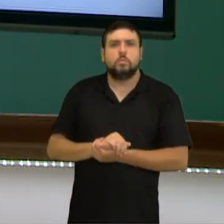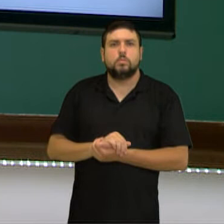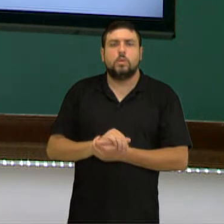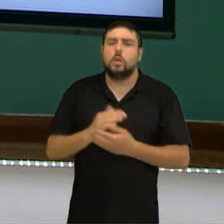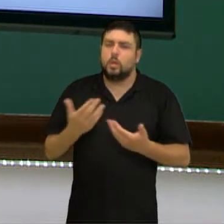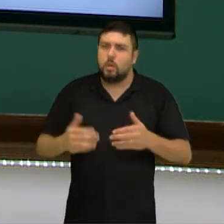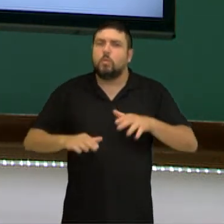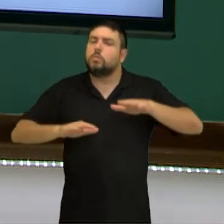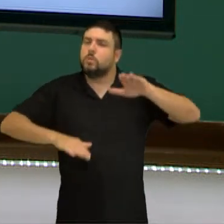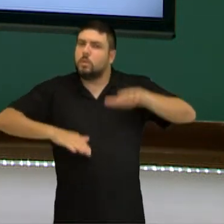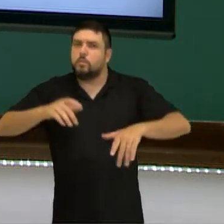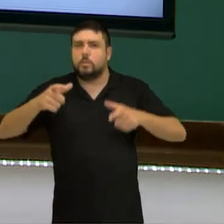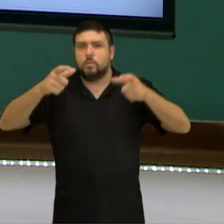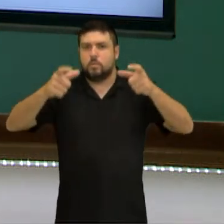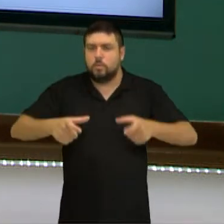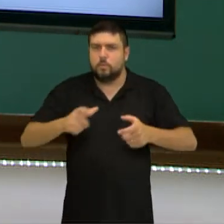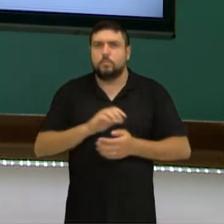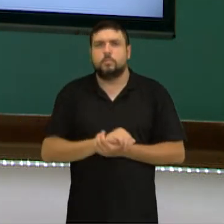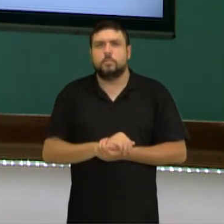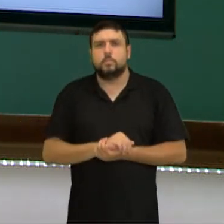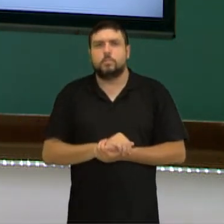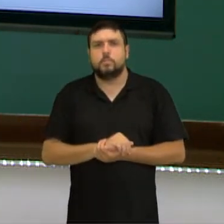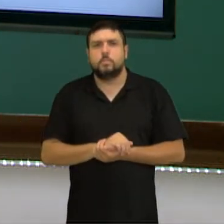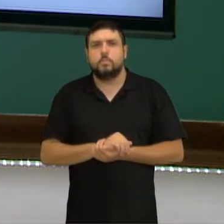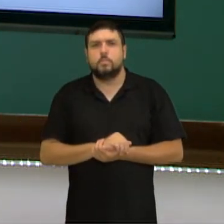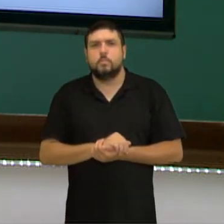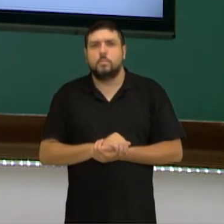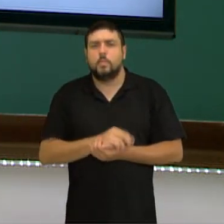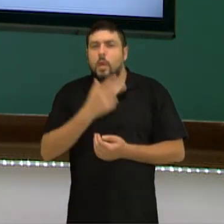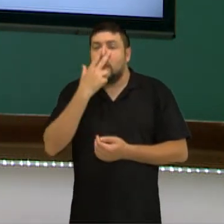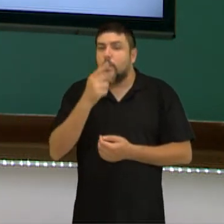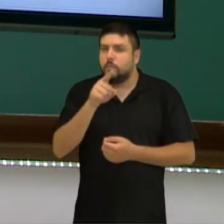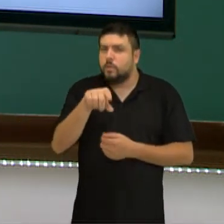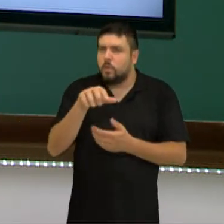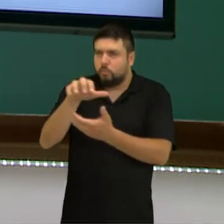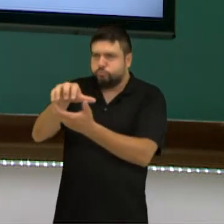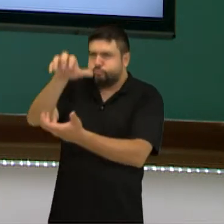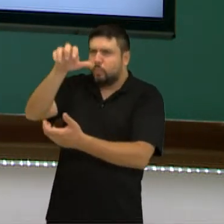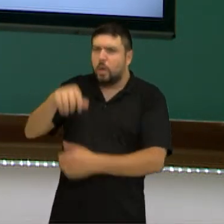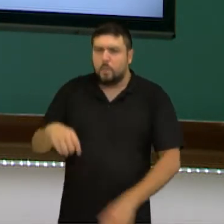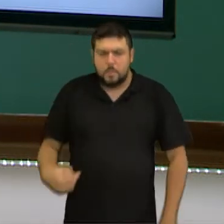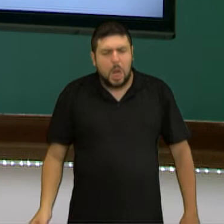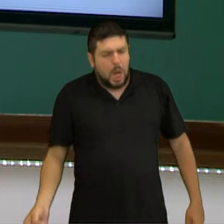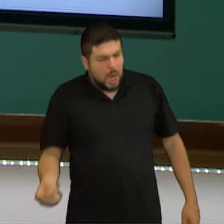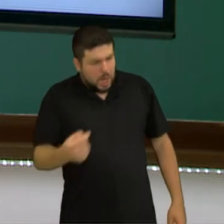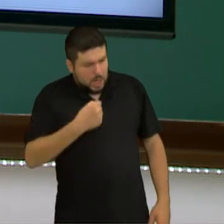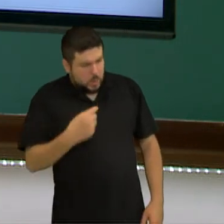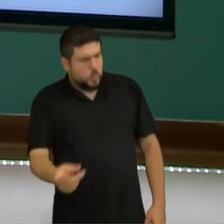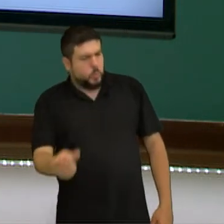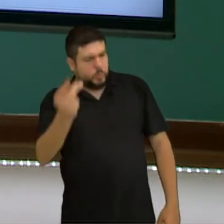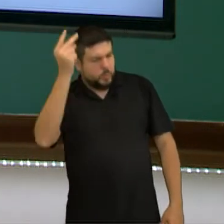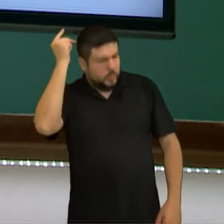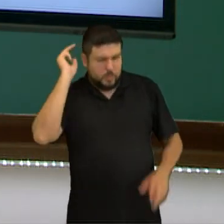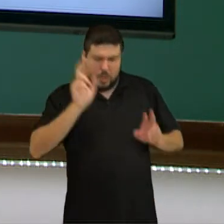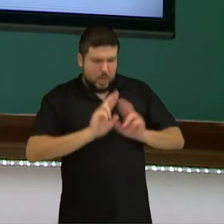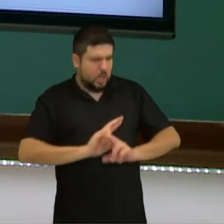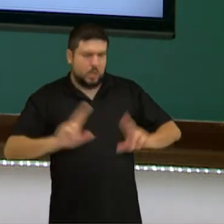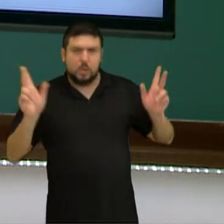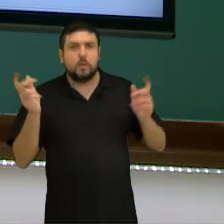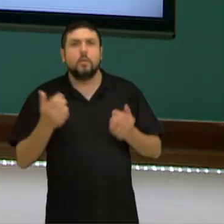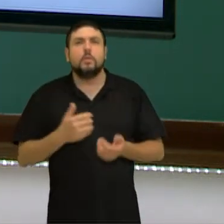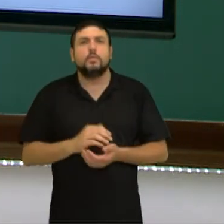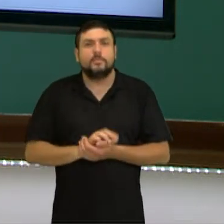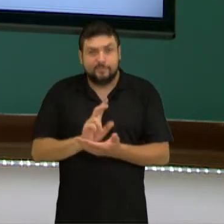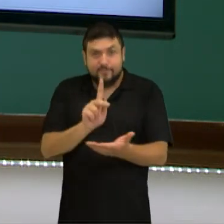conforme o lugar. Talvez você já ouviu de alguém mais velho a famosa frase, na minha época não era assim. E falou isso para